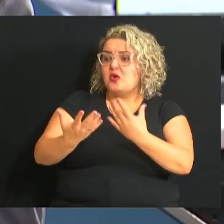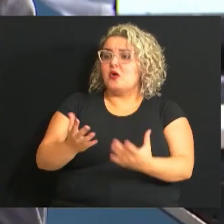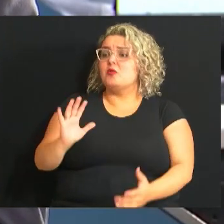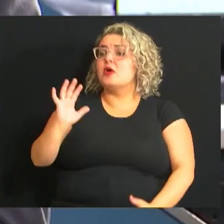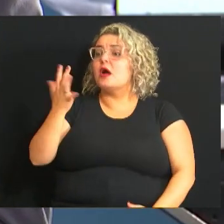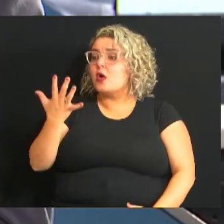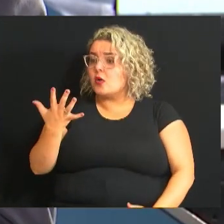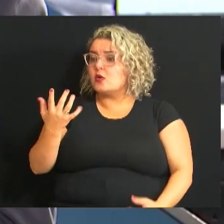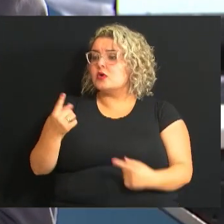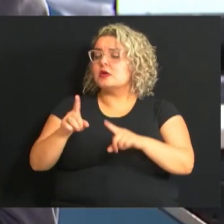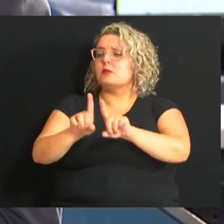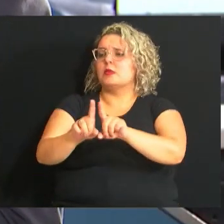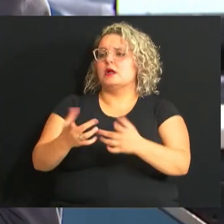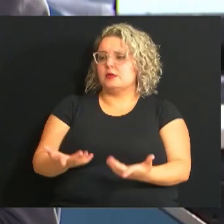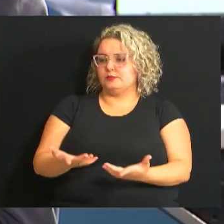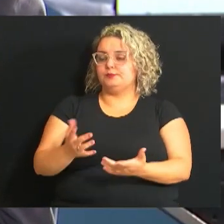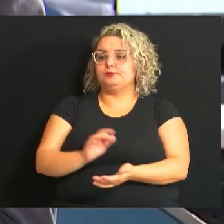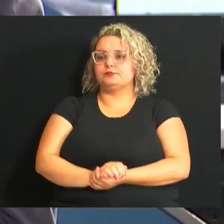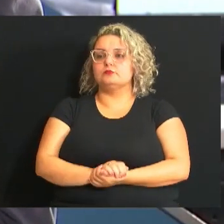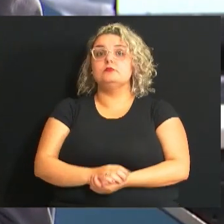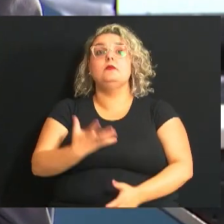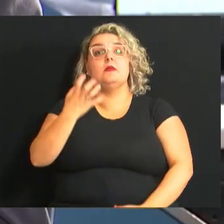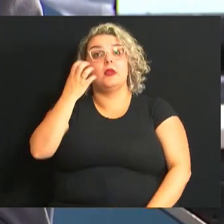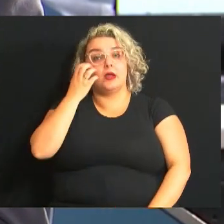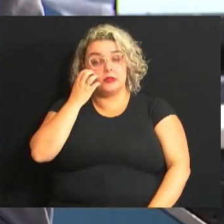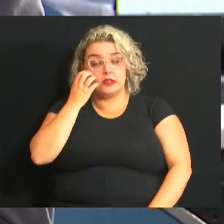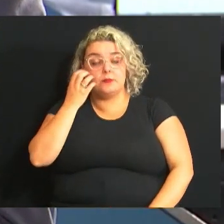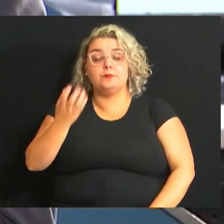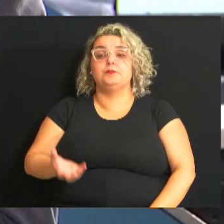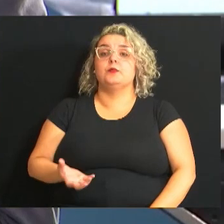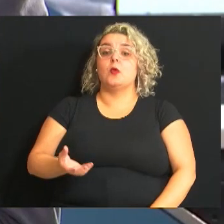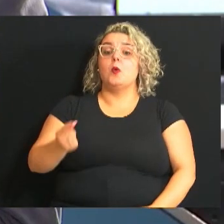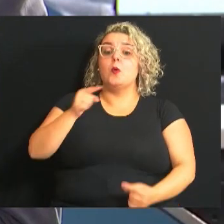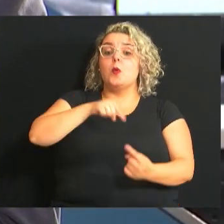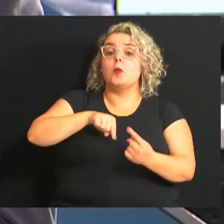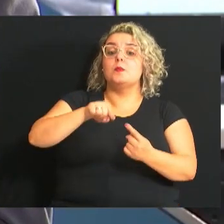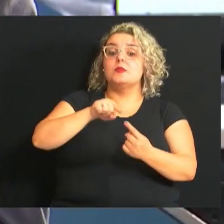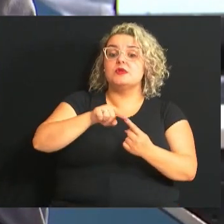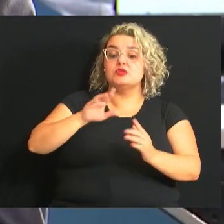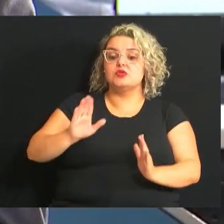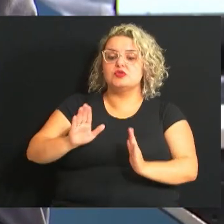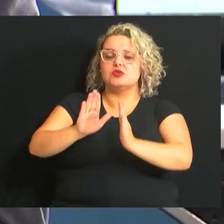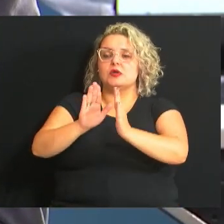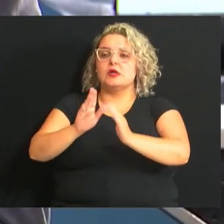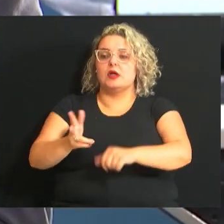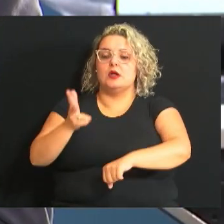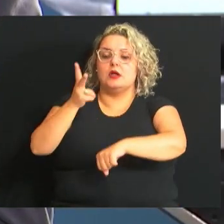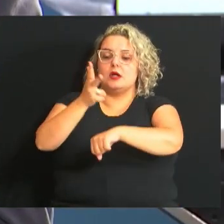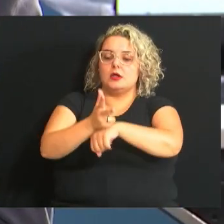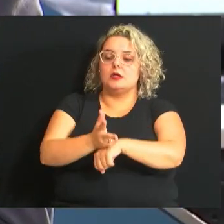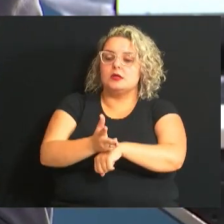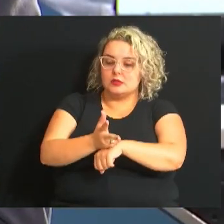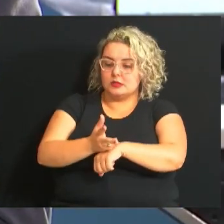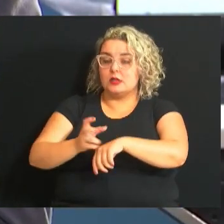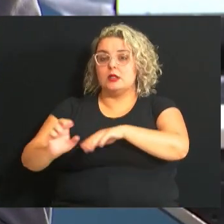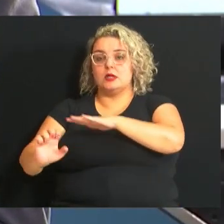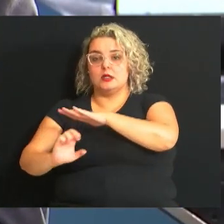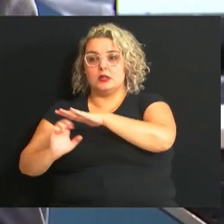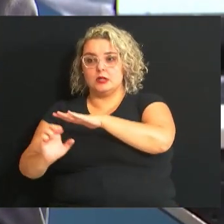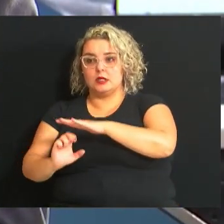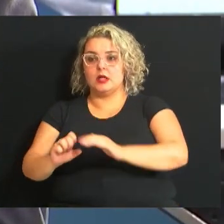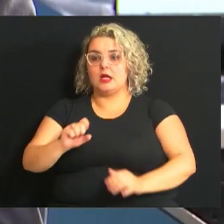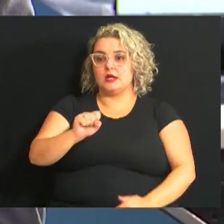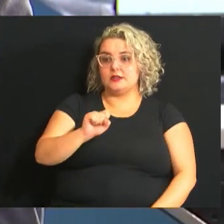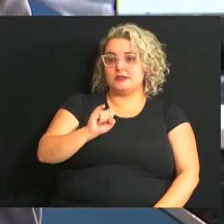iniciativa privada? André, o objetivo do programa Monitora Campinas é linkar as câmeras da iniciativa privada à Sincamp, a Central Integrada